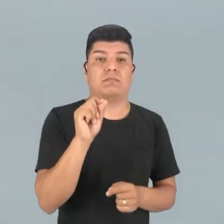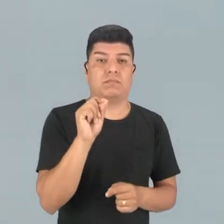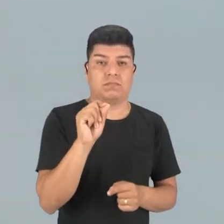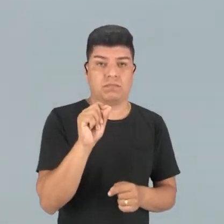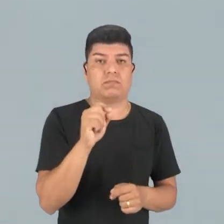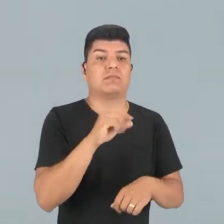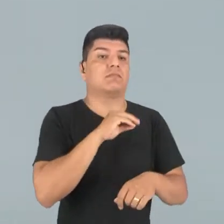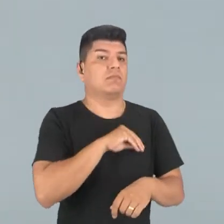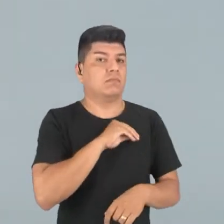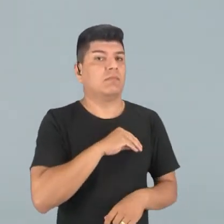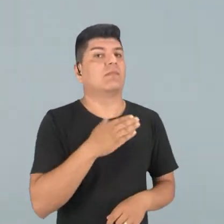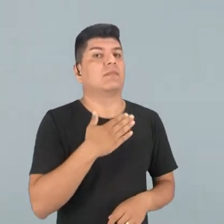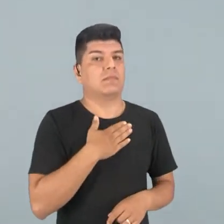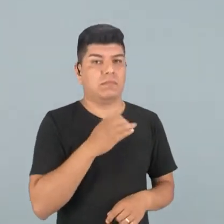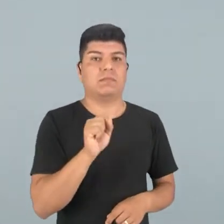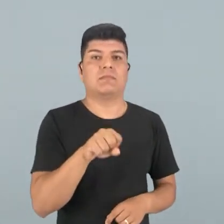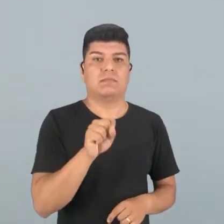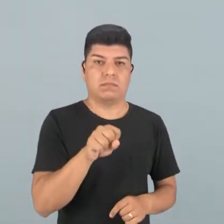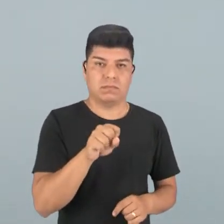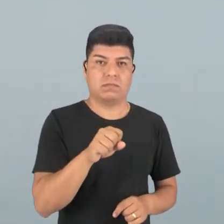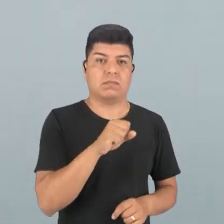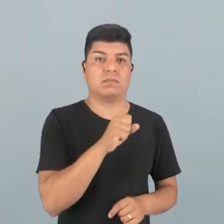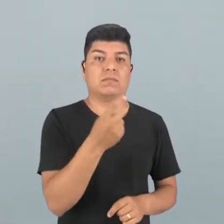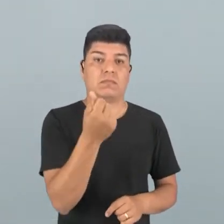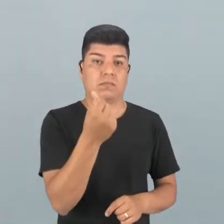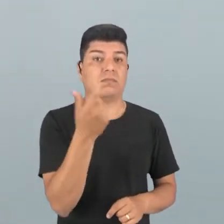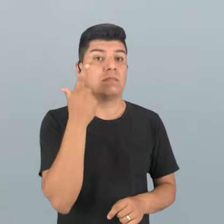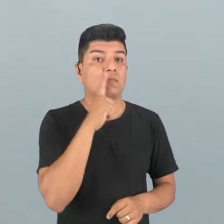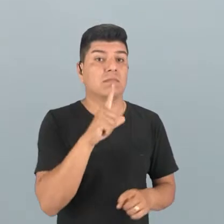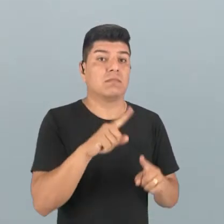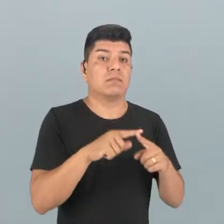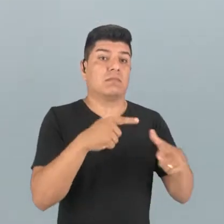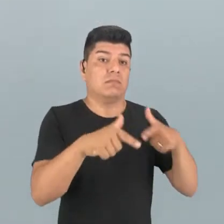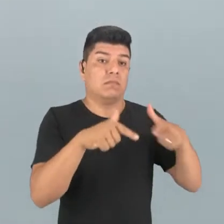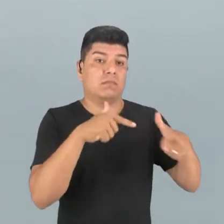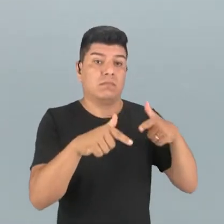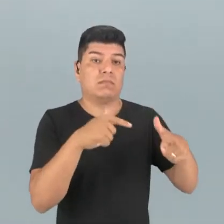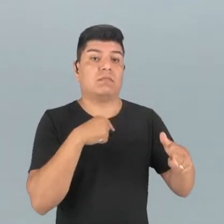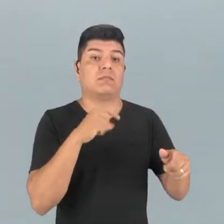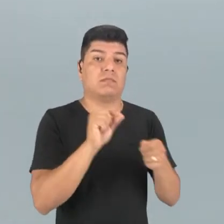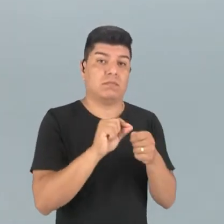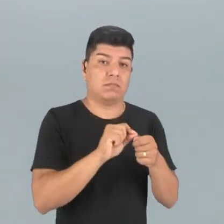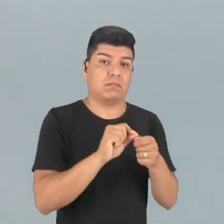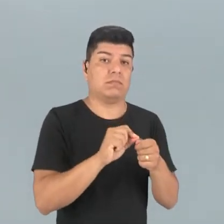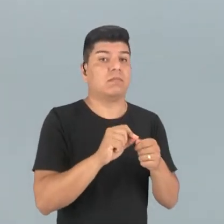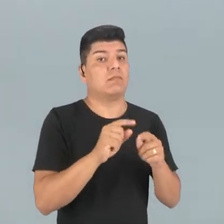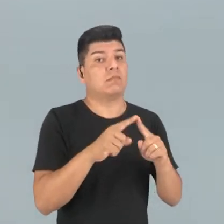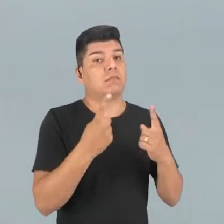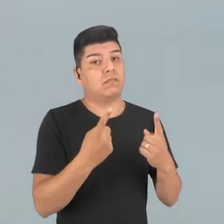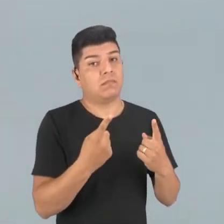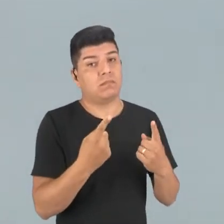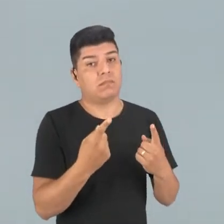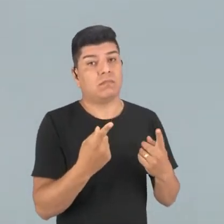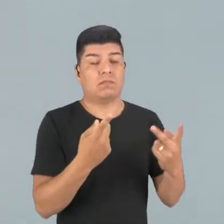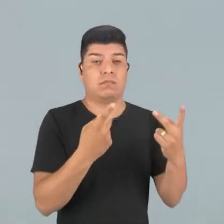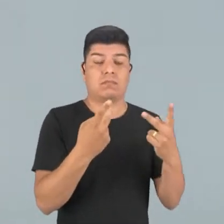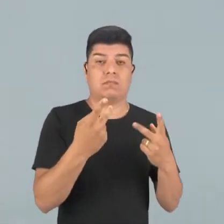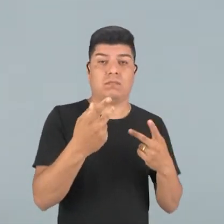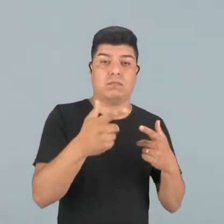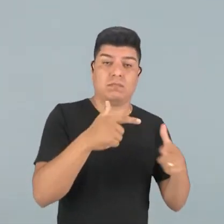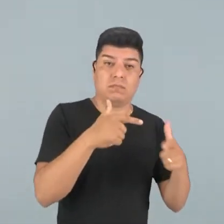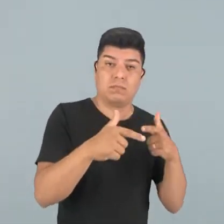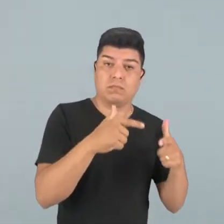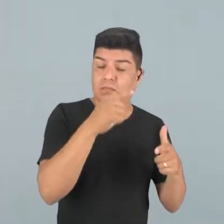meu salário ali, né, aquele dinheiro que eu ganhava pelo trabalho que eu realizava. Claro que não era correspondente, né,